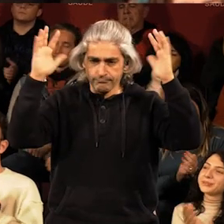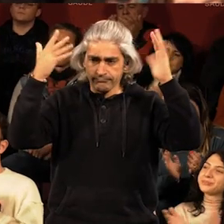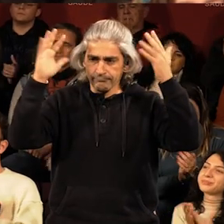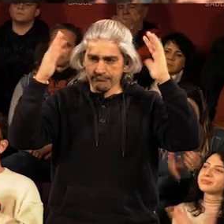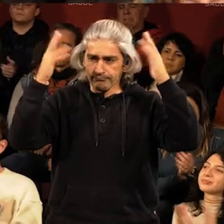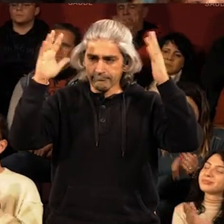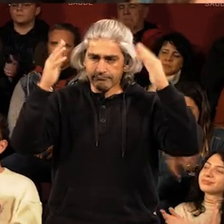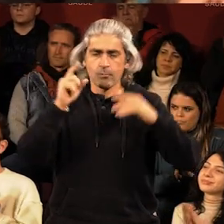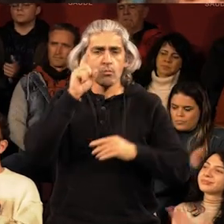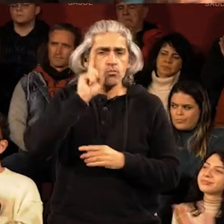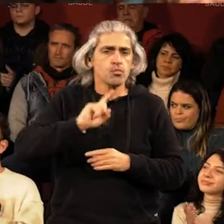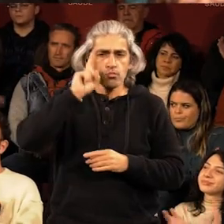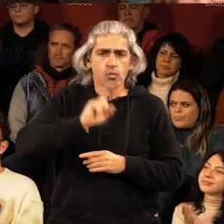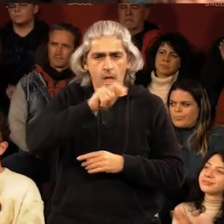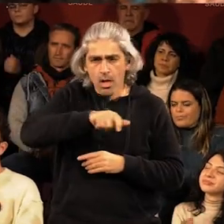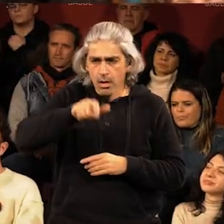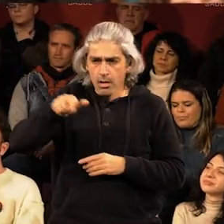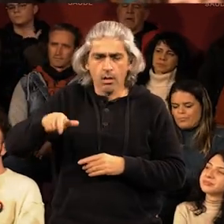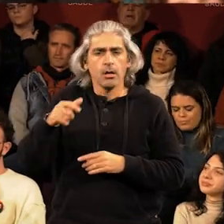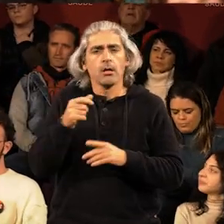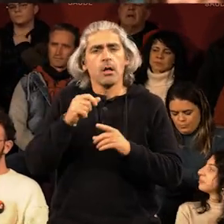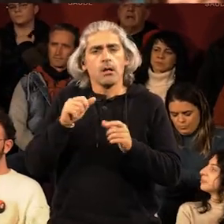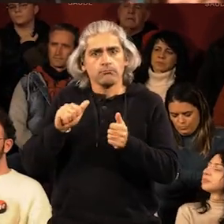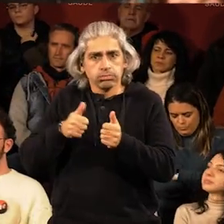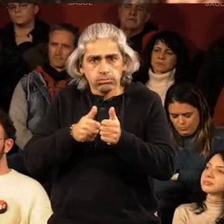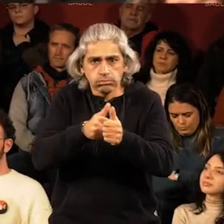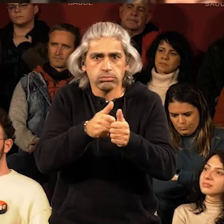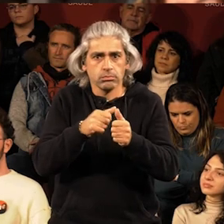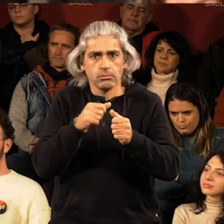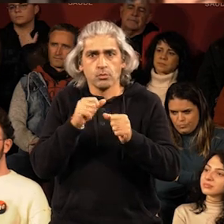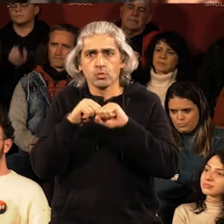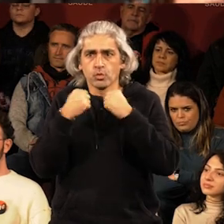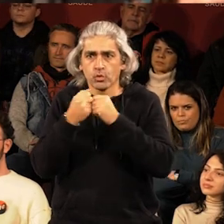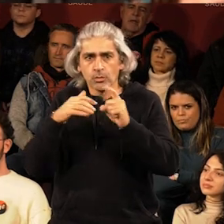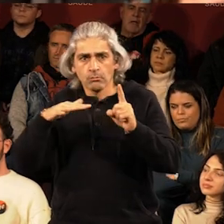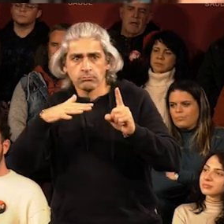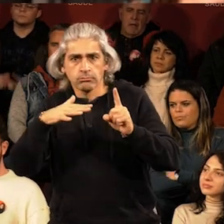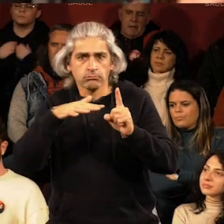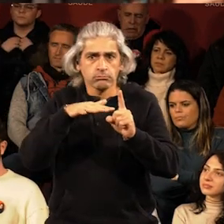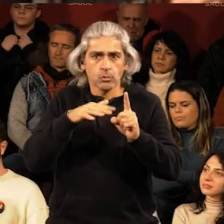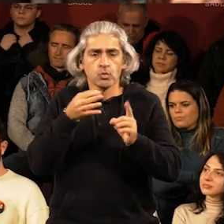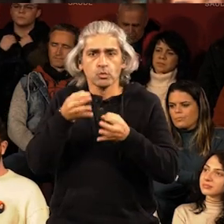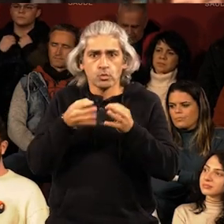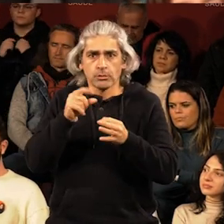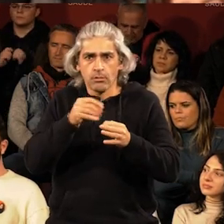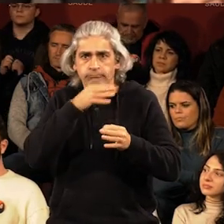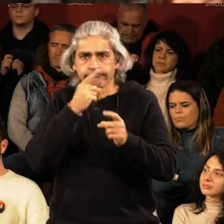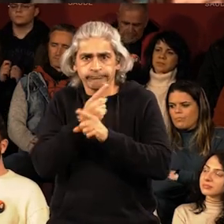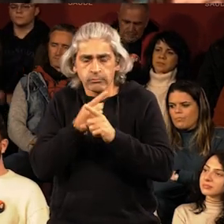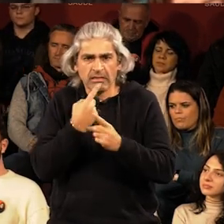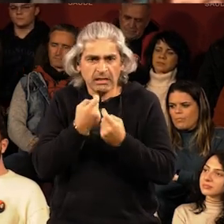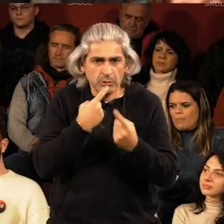fim mulheres que lutaram pelo fim da perseguição da perseguição social e e judicial dos